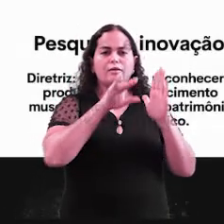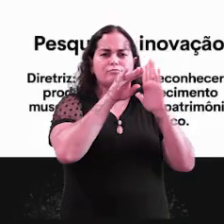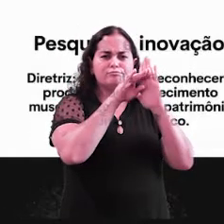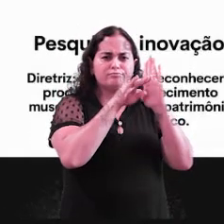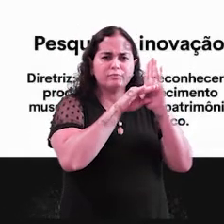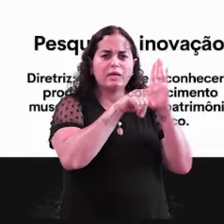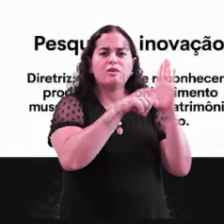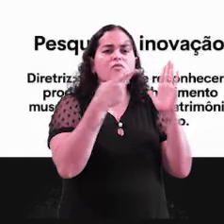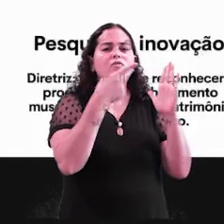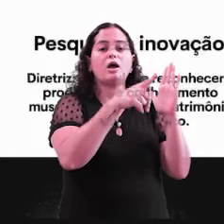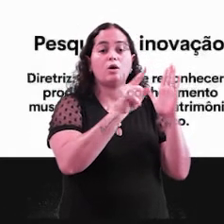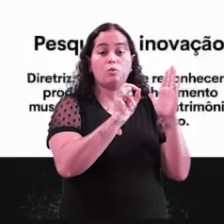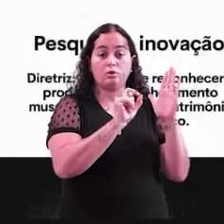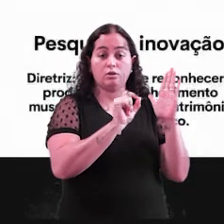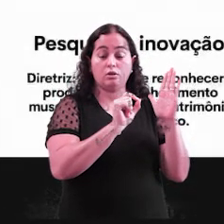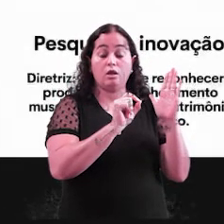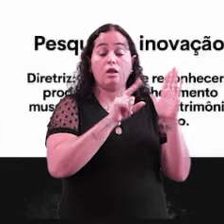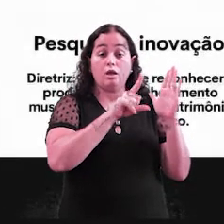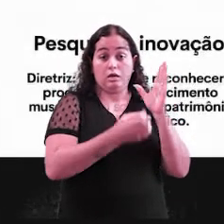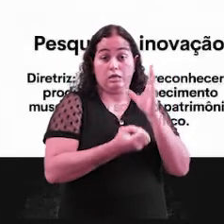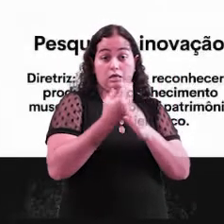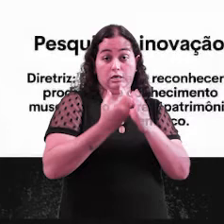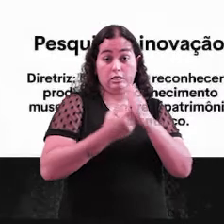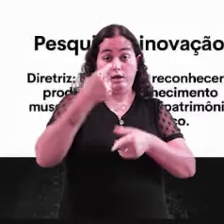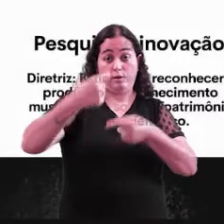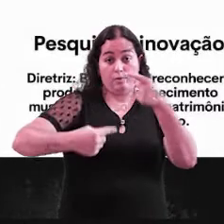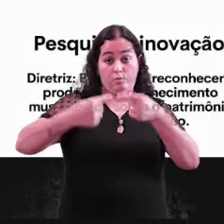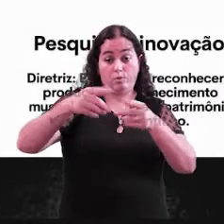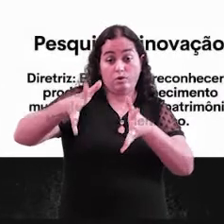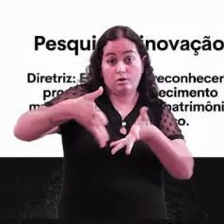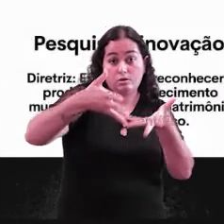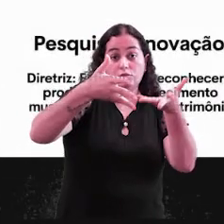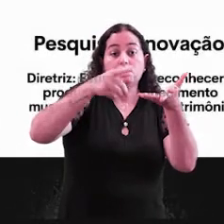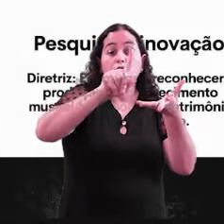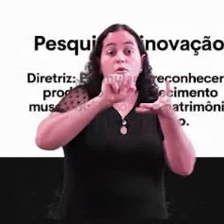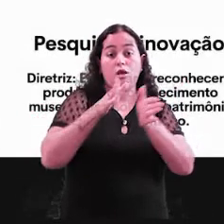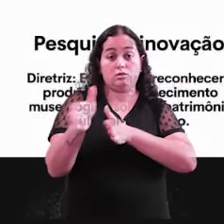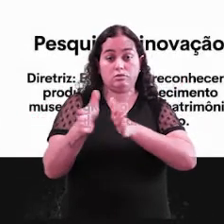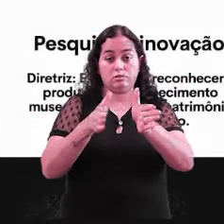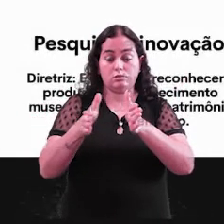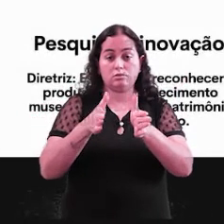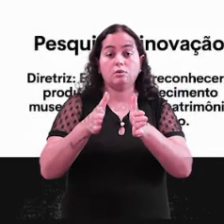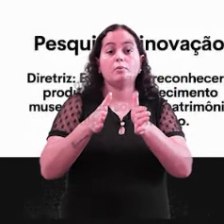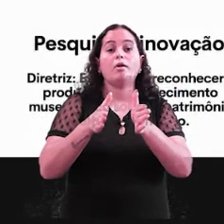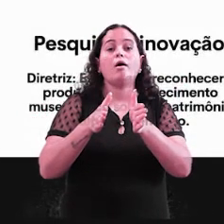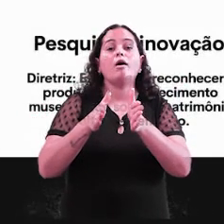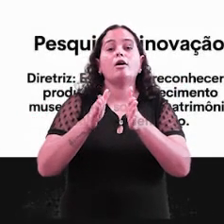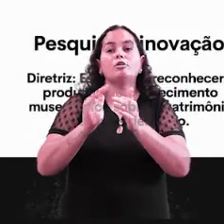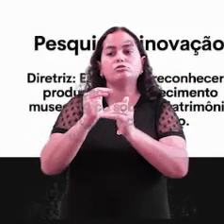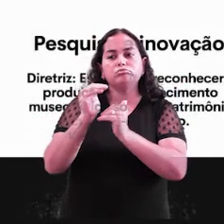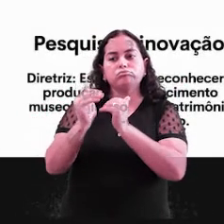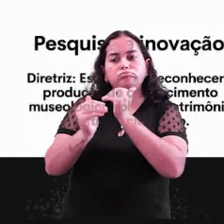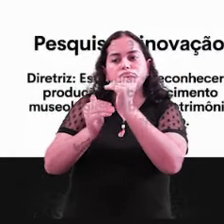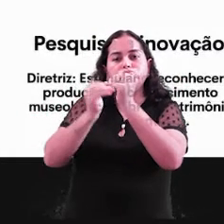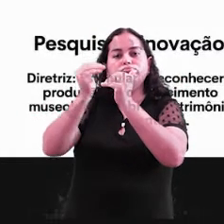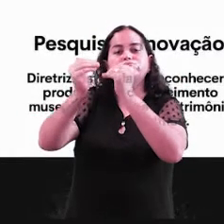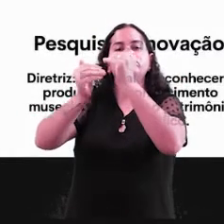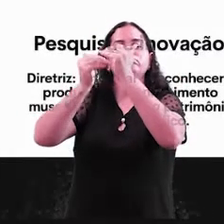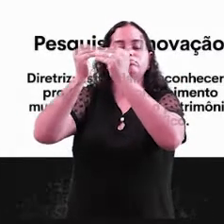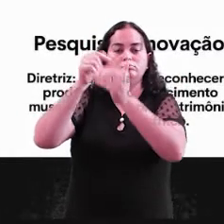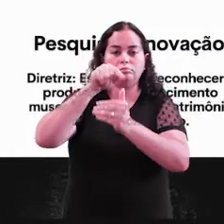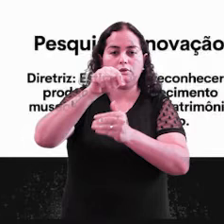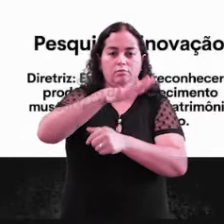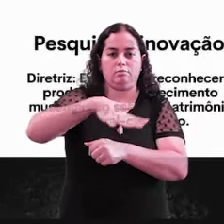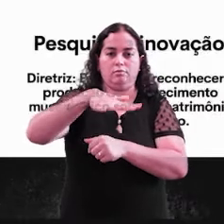que diz o seguinte: estabelecer políticas de incentivo à acessibilidade e à sustentabilidade ambiental em